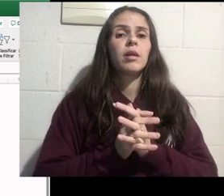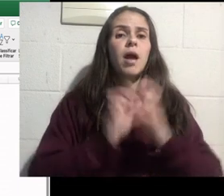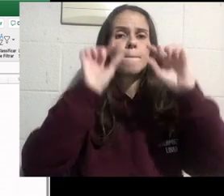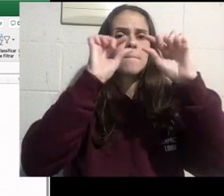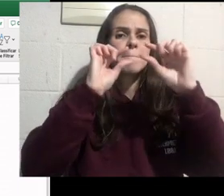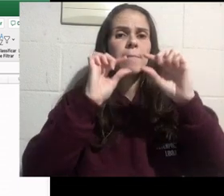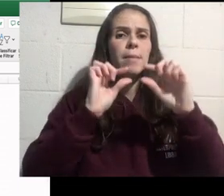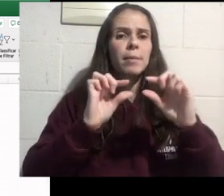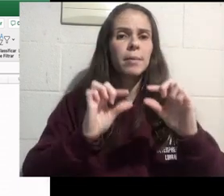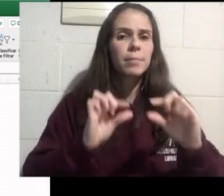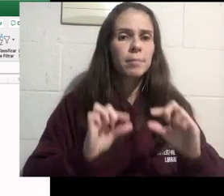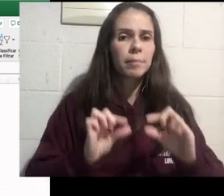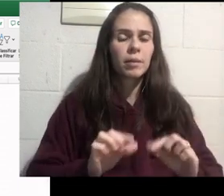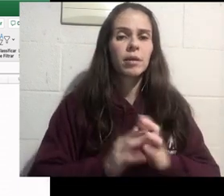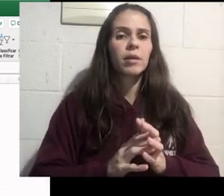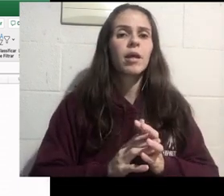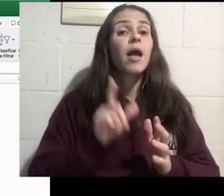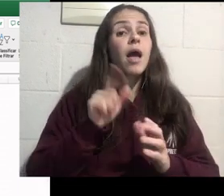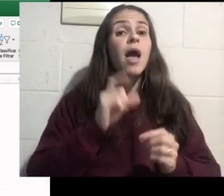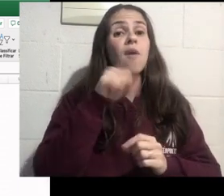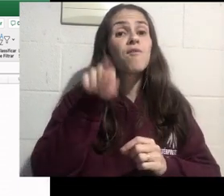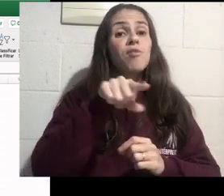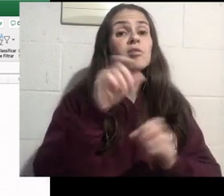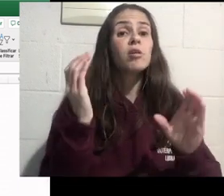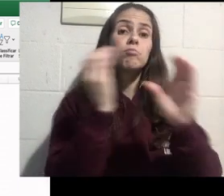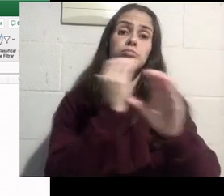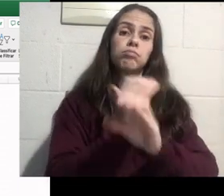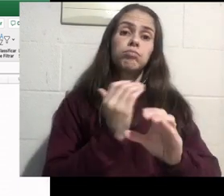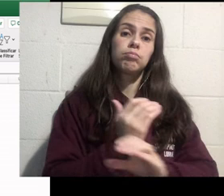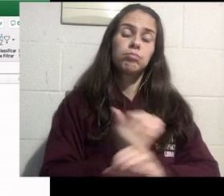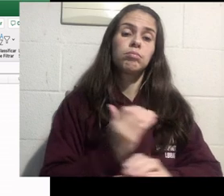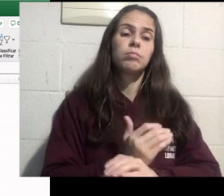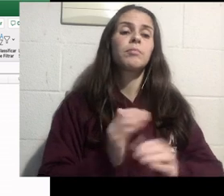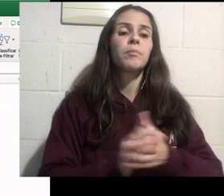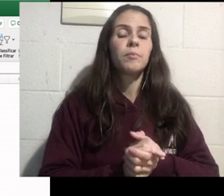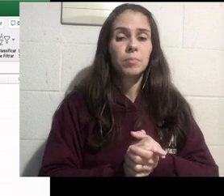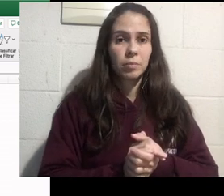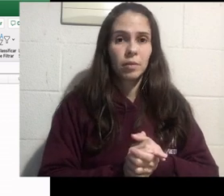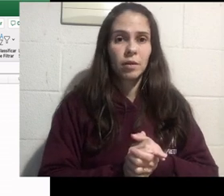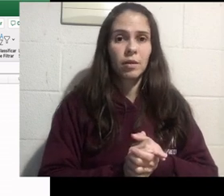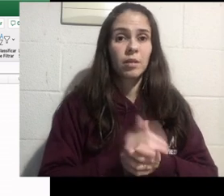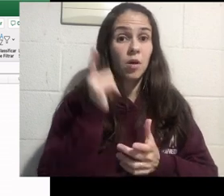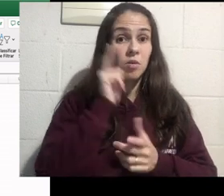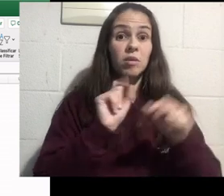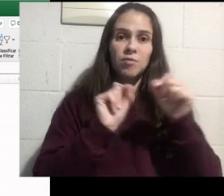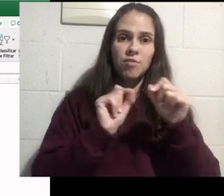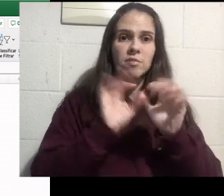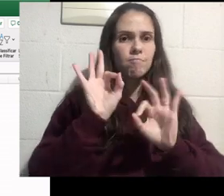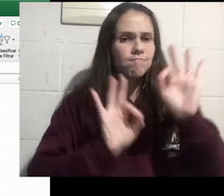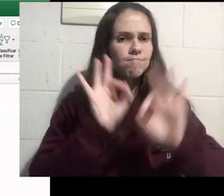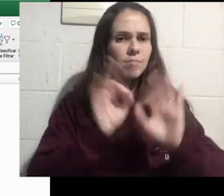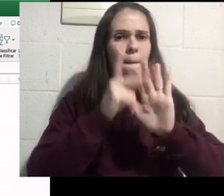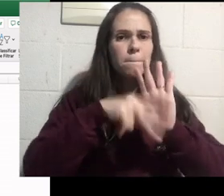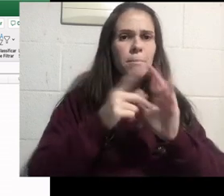essas caixas aqui remetem, então, ao preenchimento das planilhas que vai me resultar. Então, na elaboração do